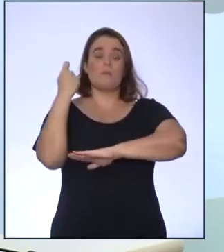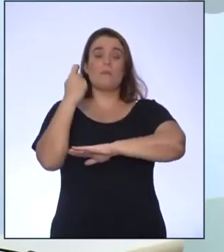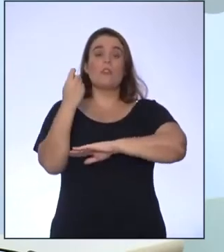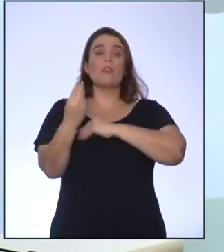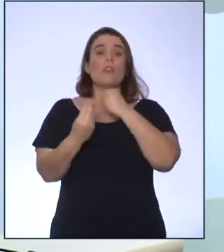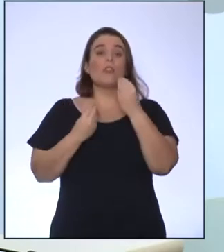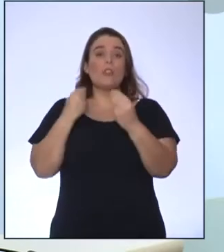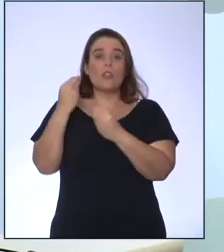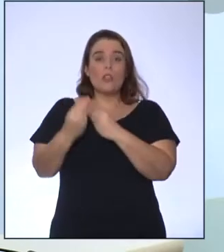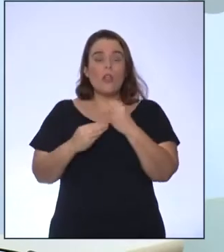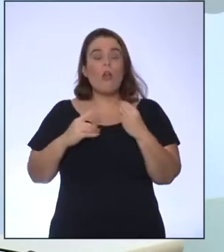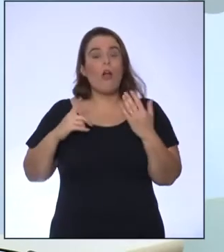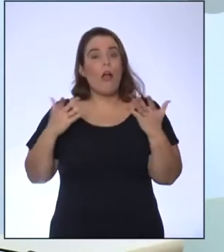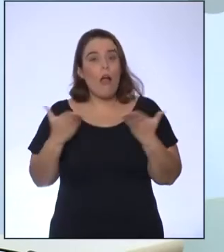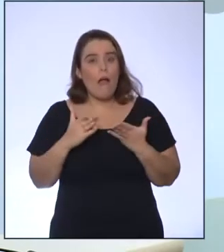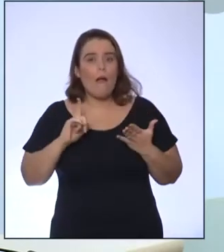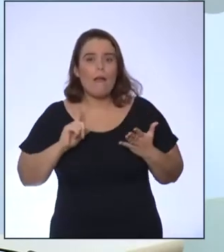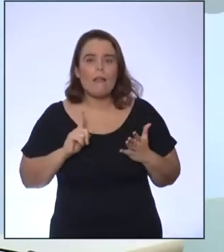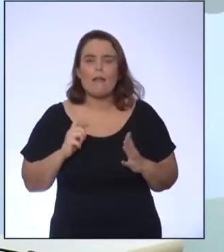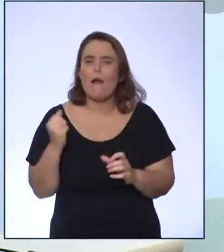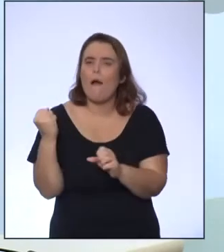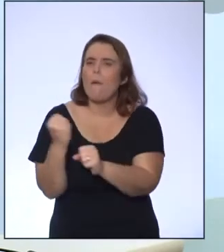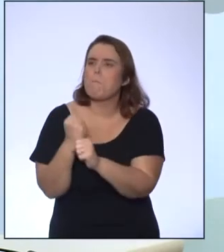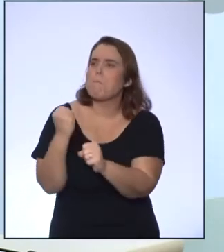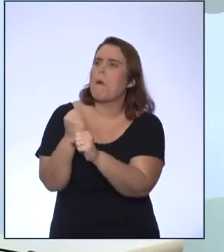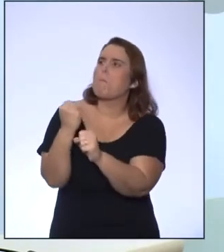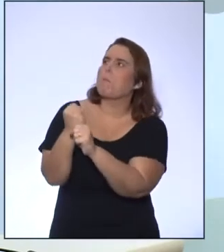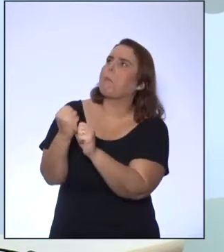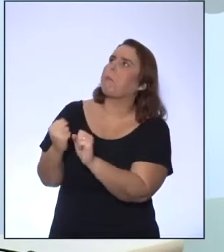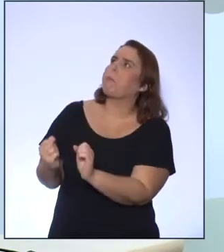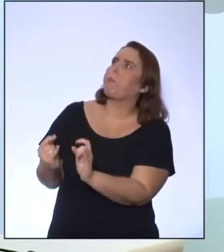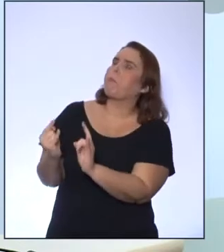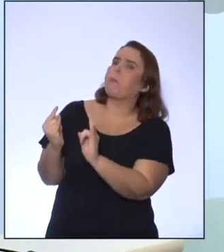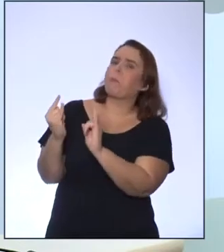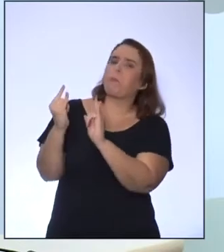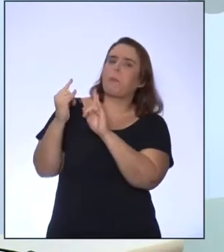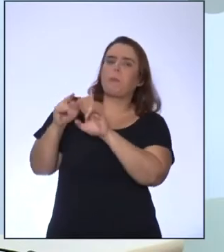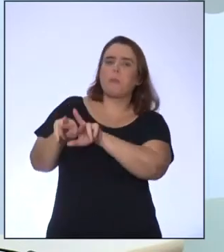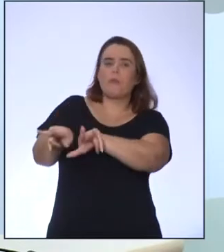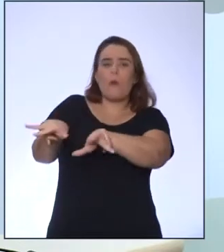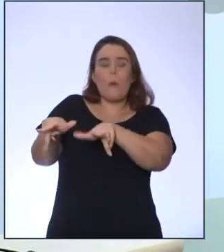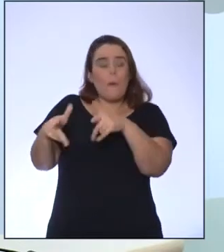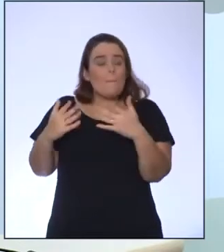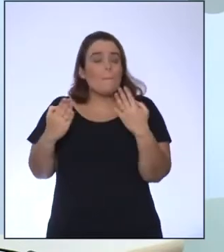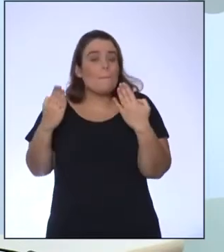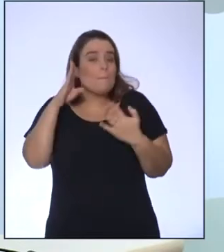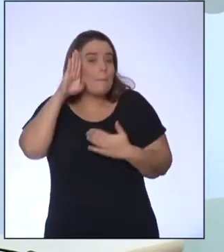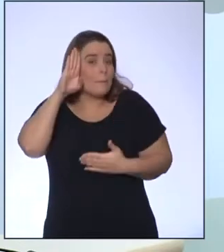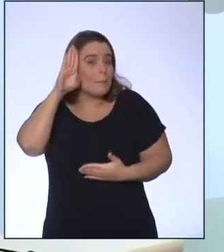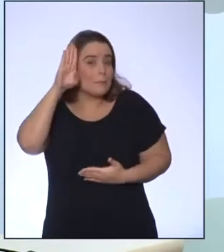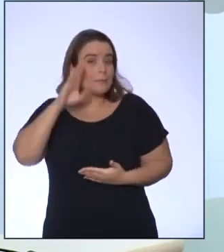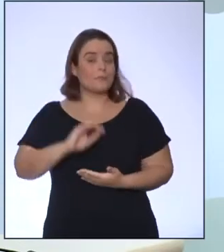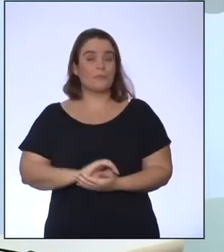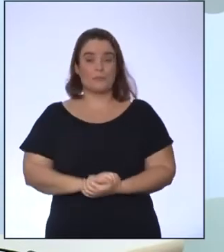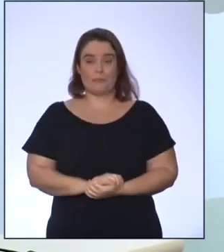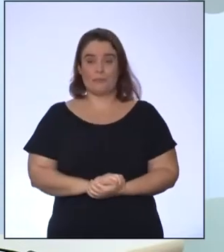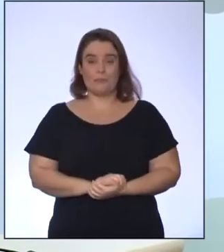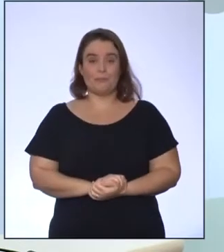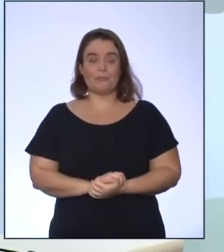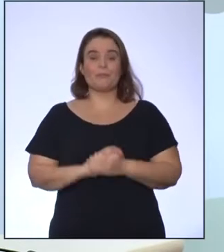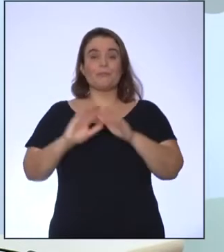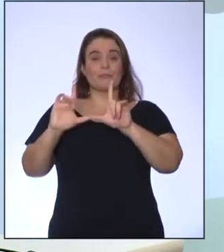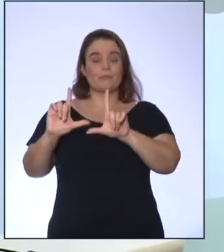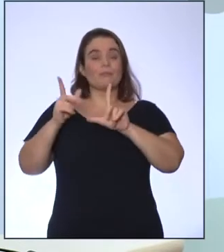por construções, né? Então, é a principal comparação. Ela continua em